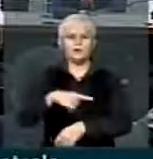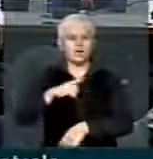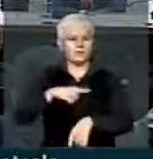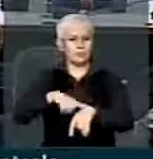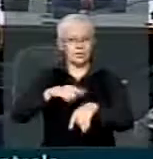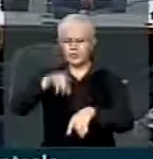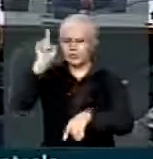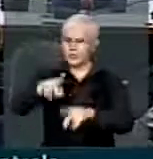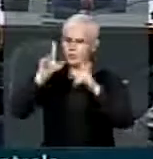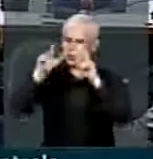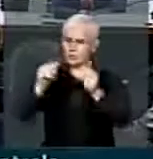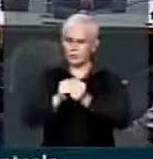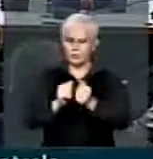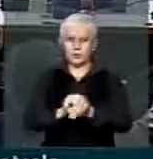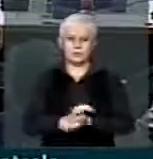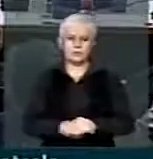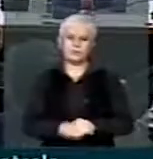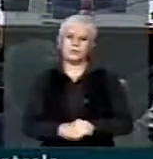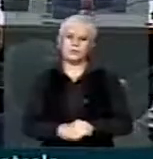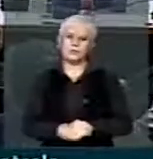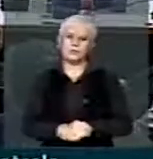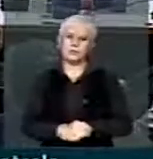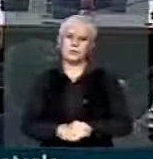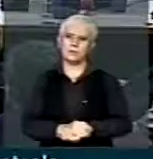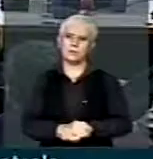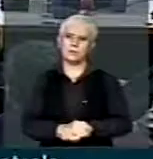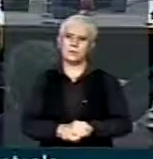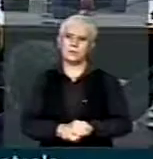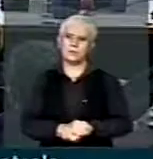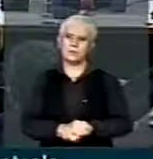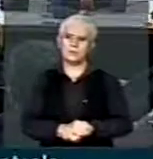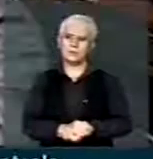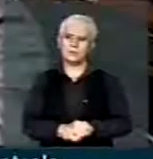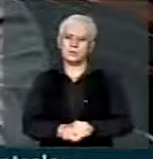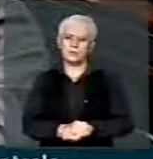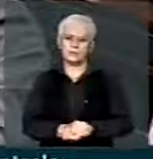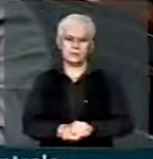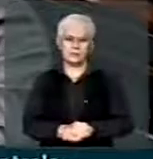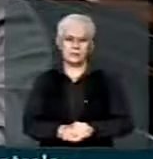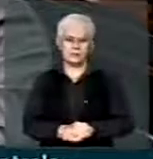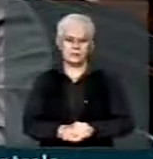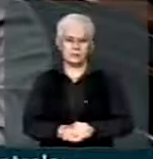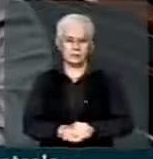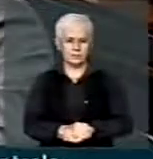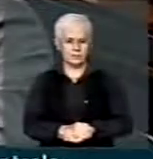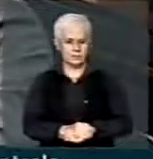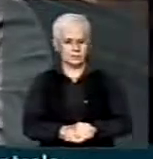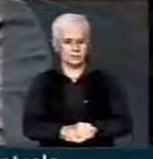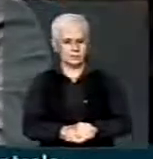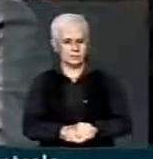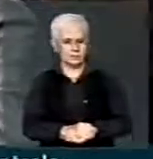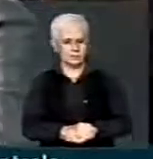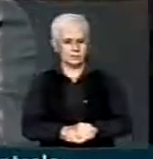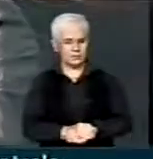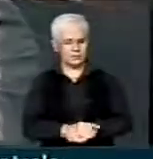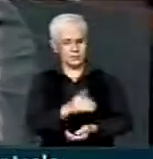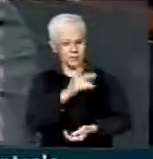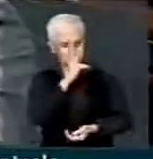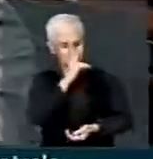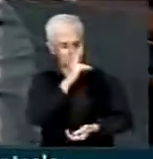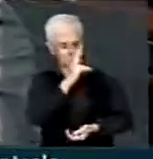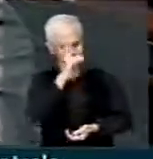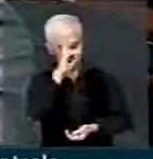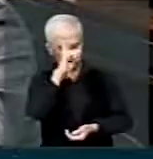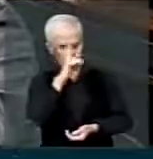Darei tempo a Vossa Excelência. Para concluir, deputado Fraschini. Se ele acha... A pergunta final, presidente, se ele acha que o